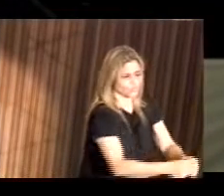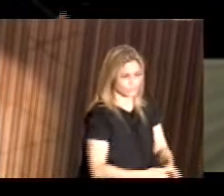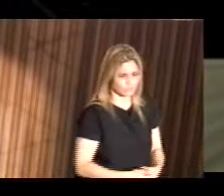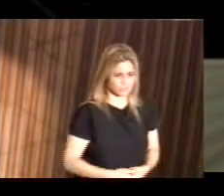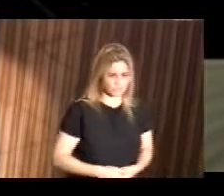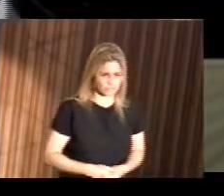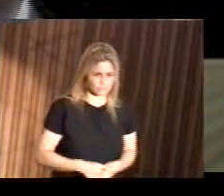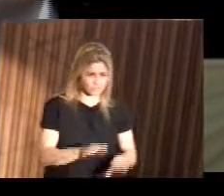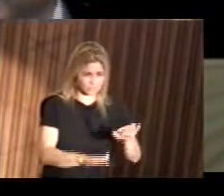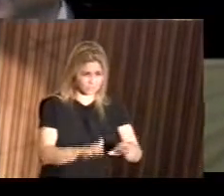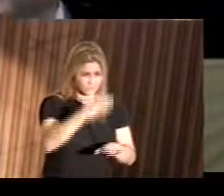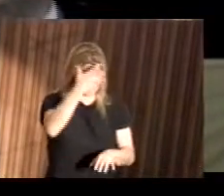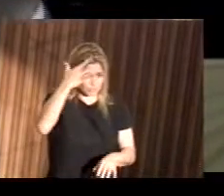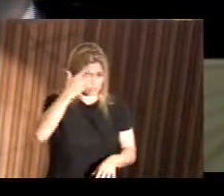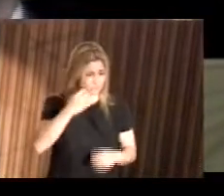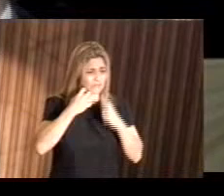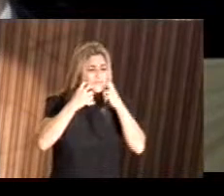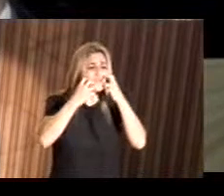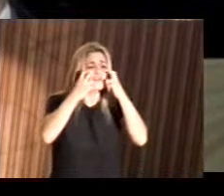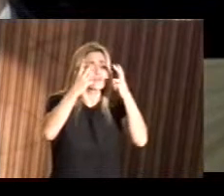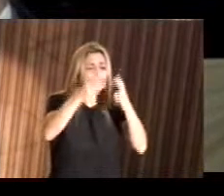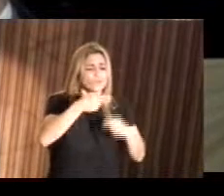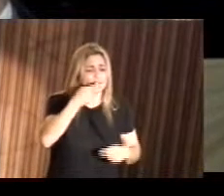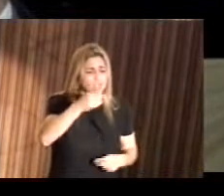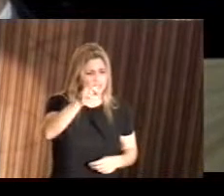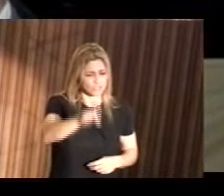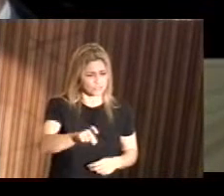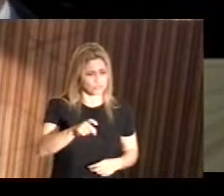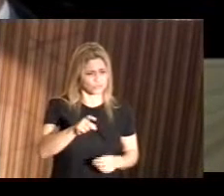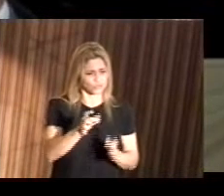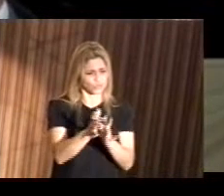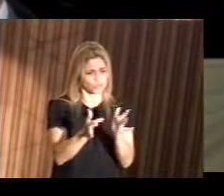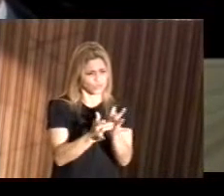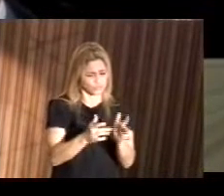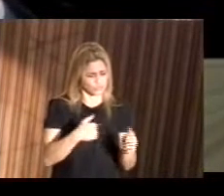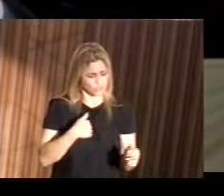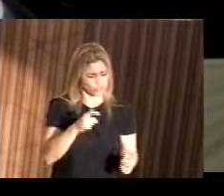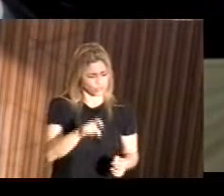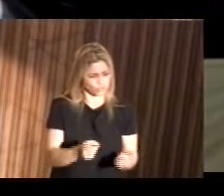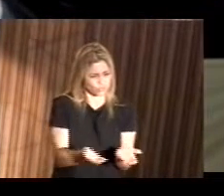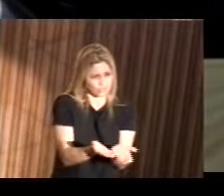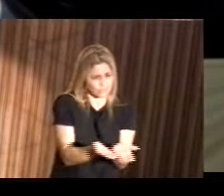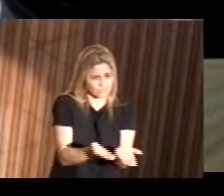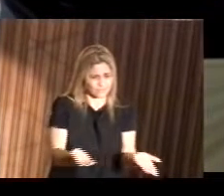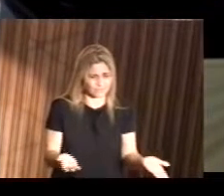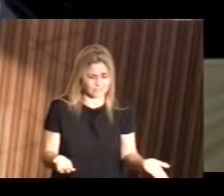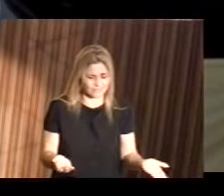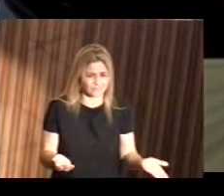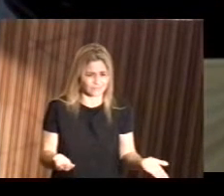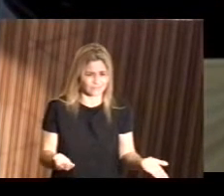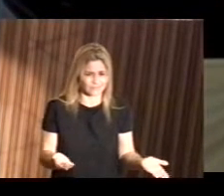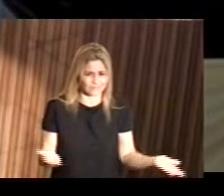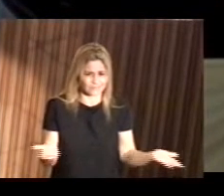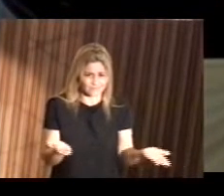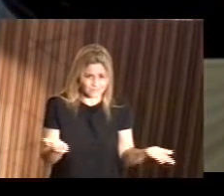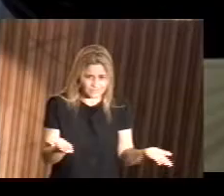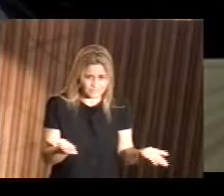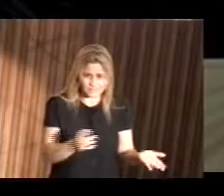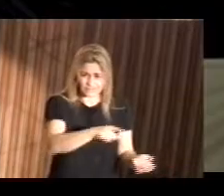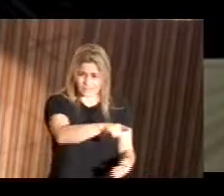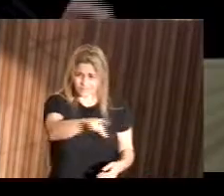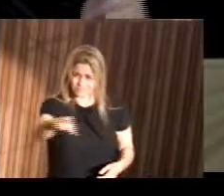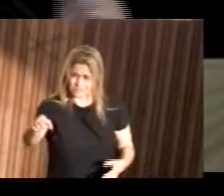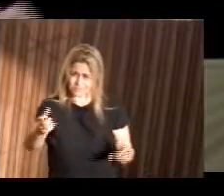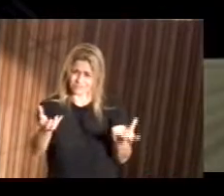Está entendendo? Então hoje, se o Espírito Santo de Deus te convoca ao arrependimento,